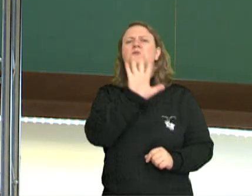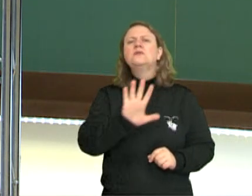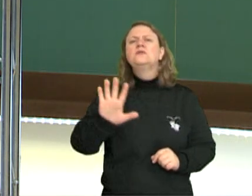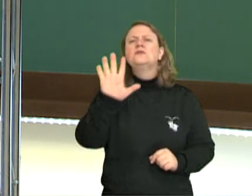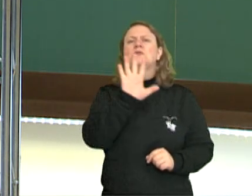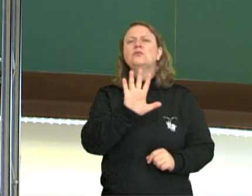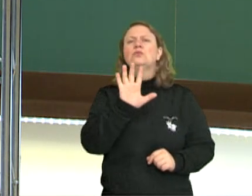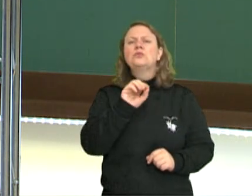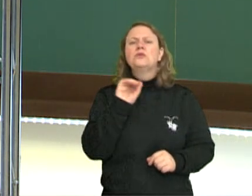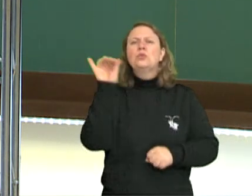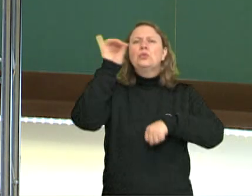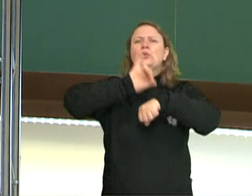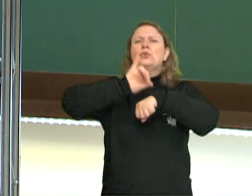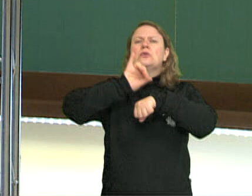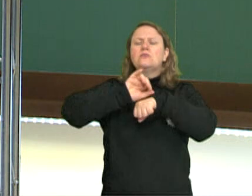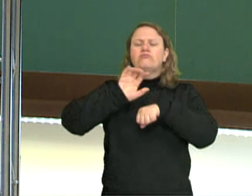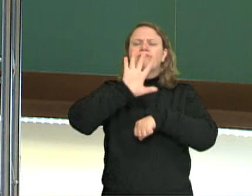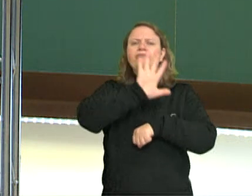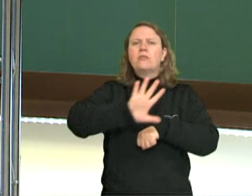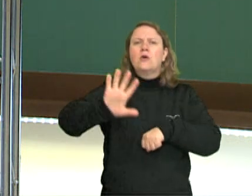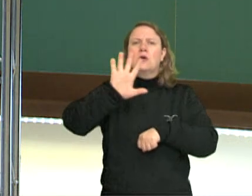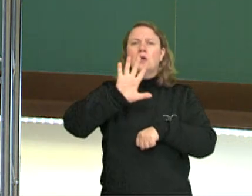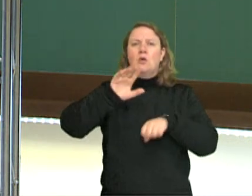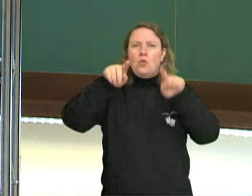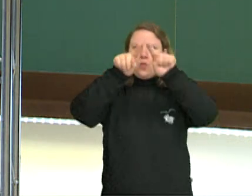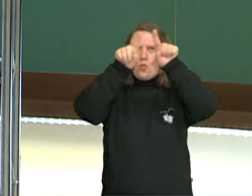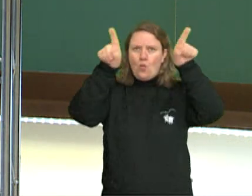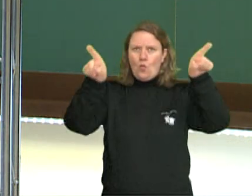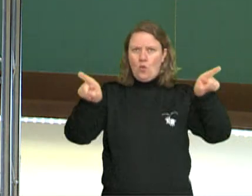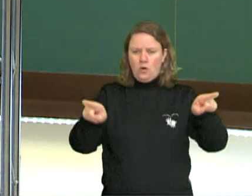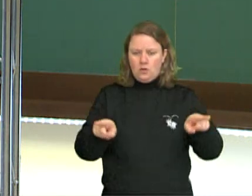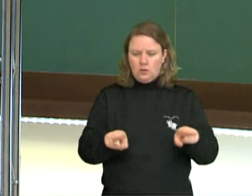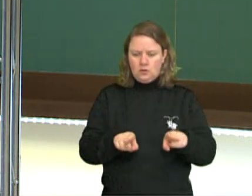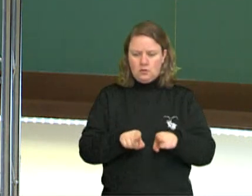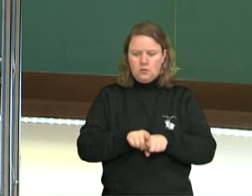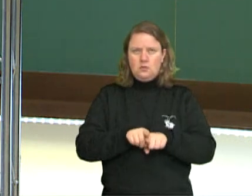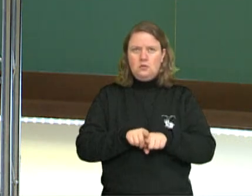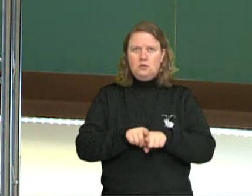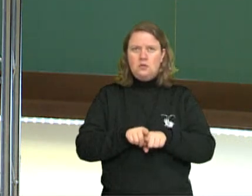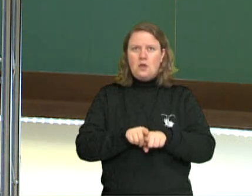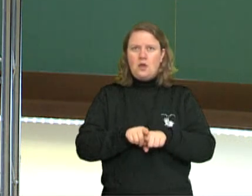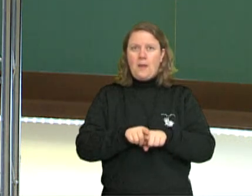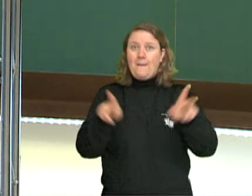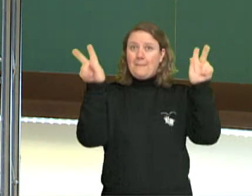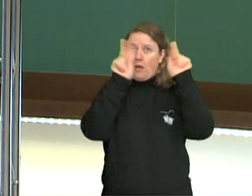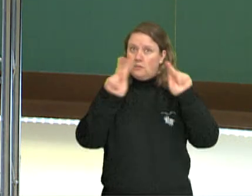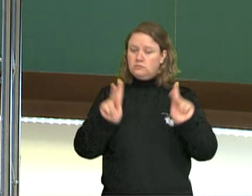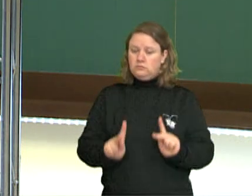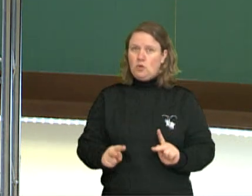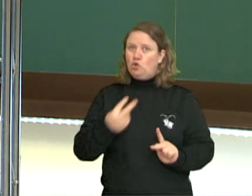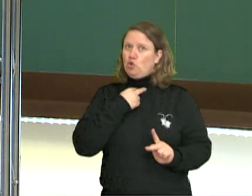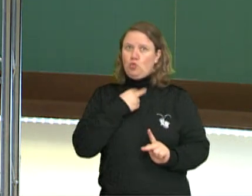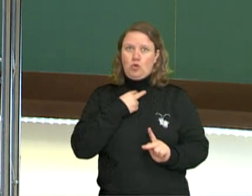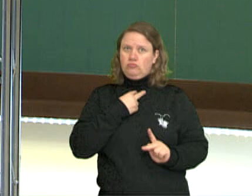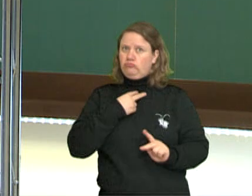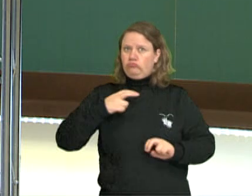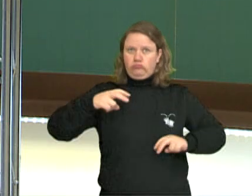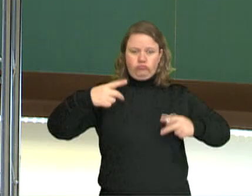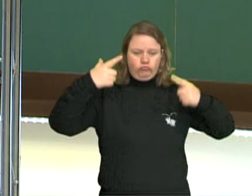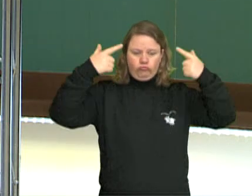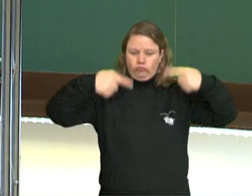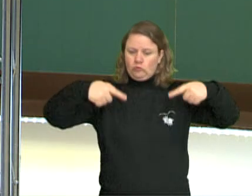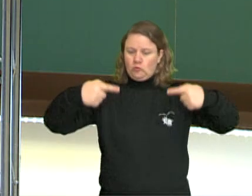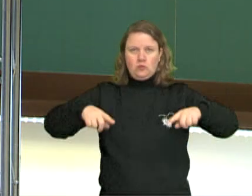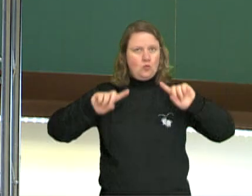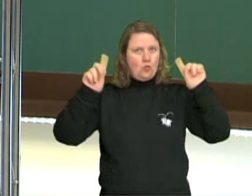círculo, a zona de passividade, onde não pode haver combate, que é nessa área laranja ali, e a